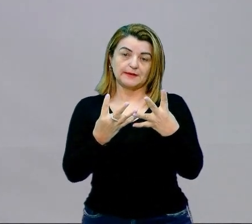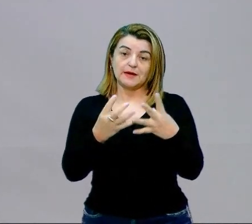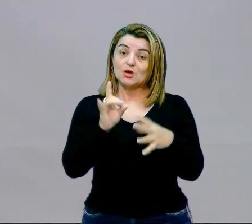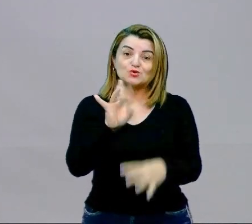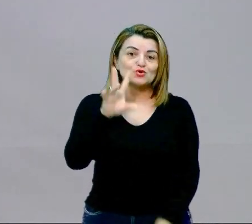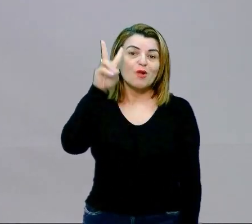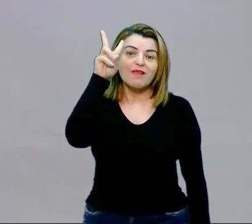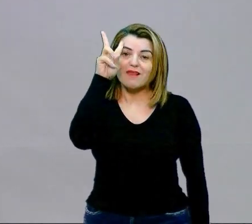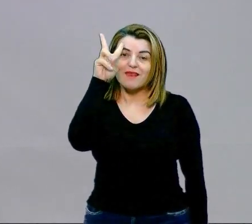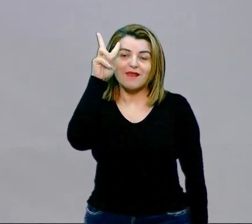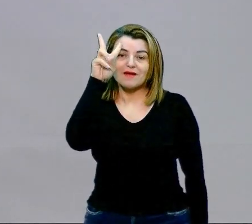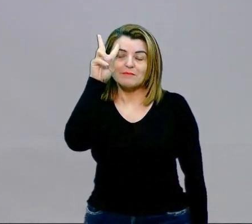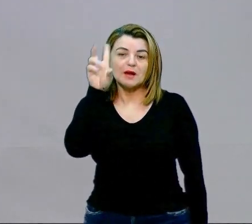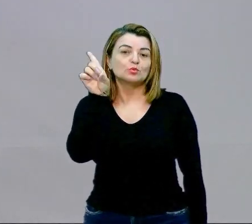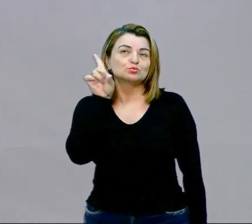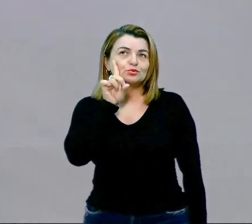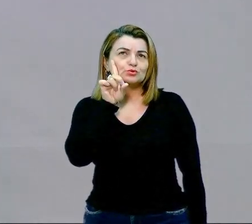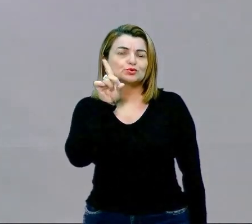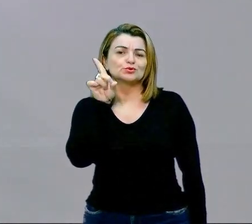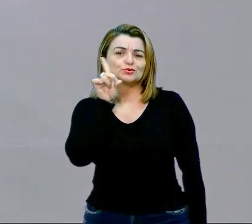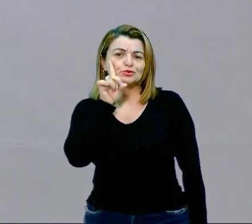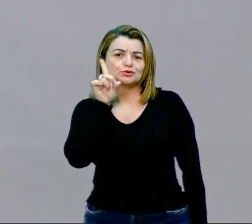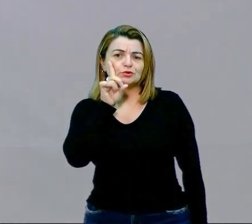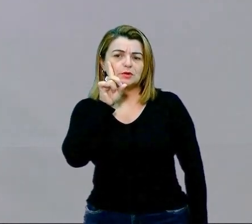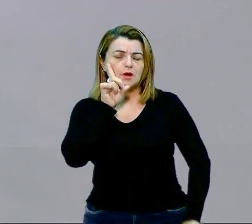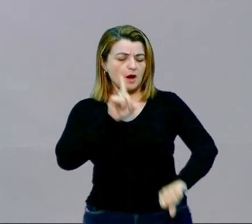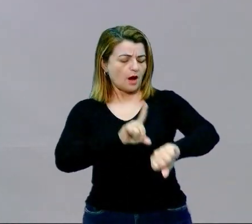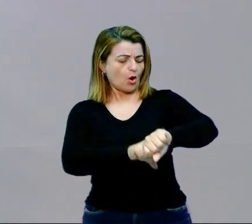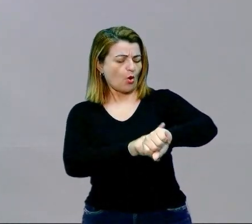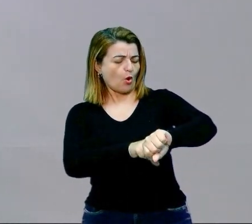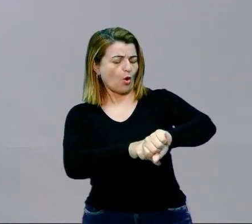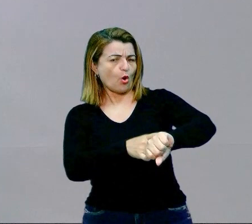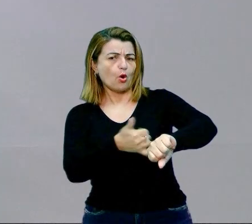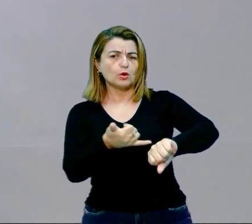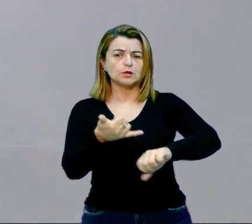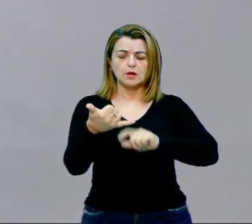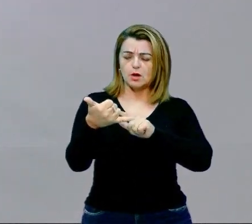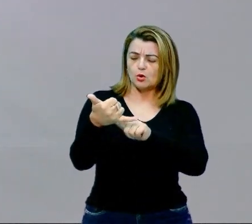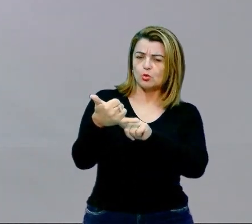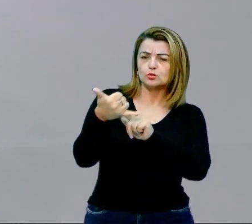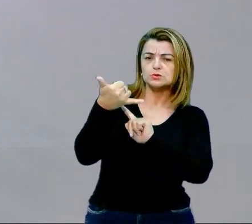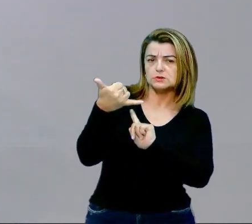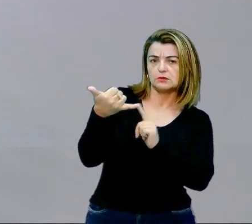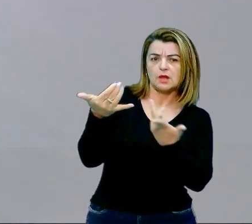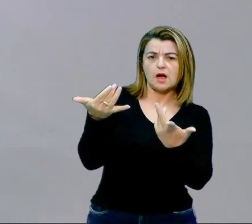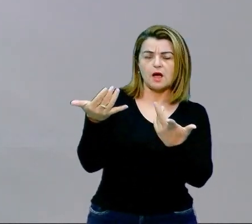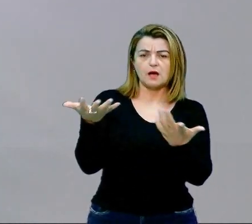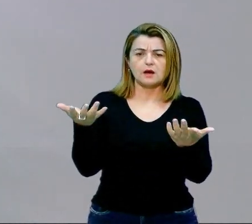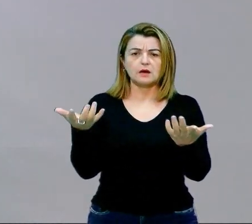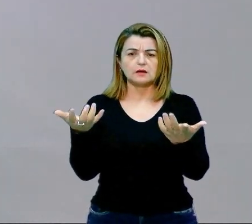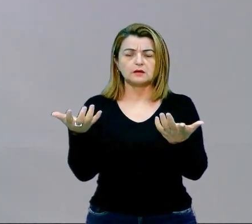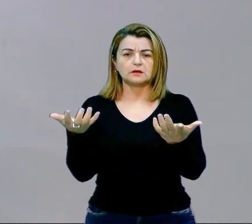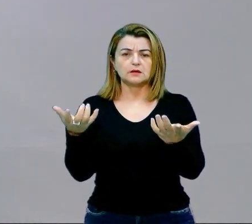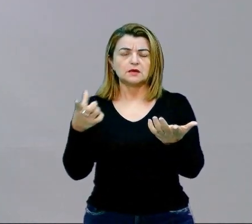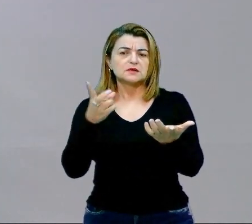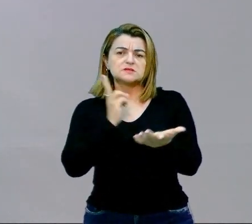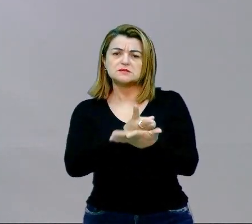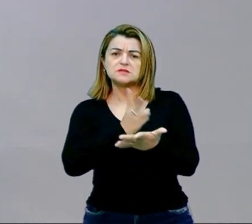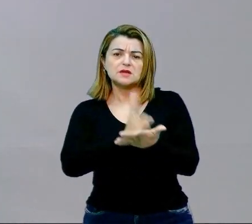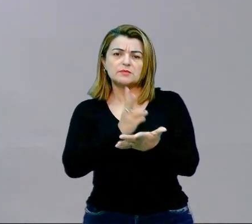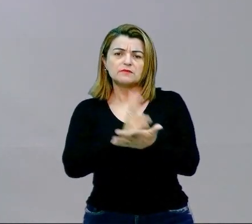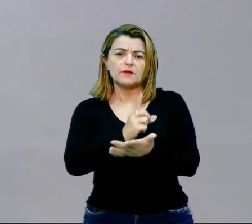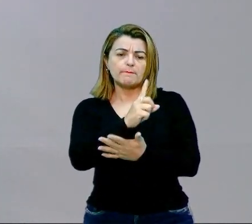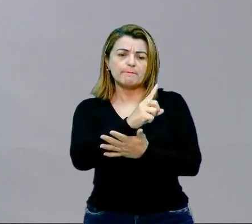é lembrar do nosso dia a dia. A gente sempre olha no celular, no relógio, em qualquer canto. A gente vê sempre